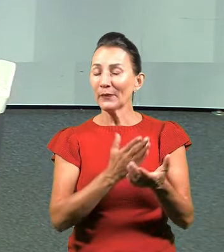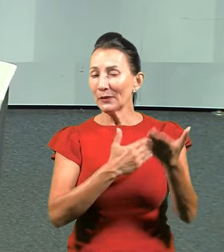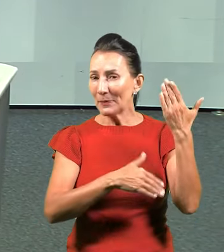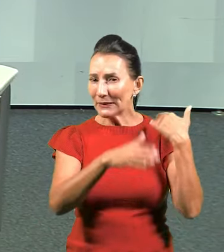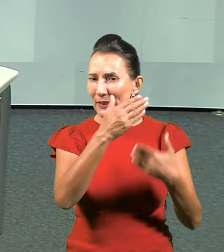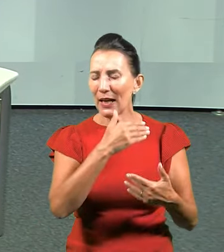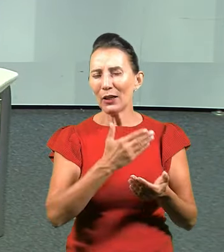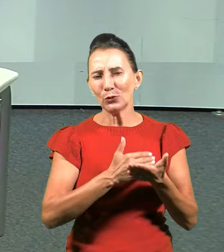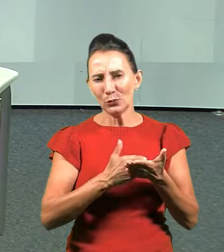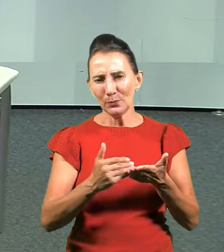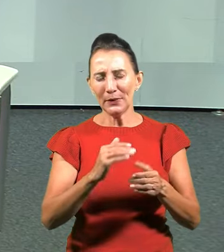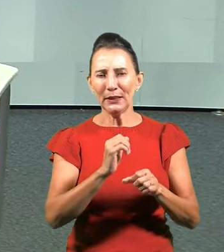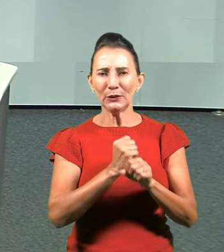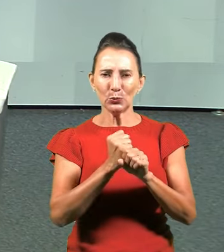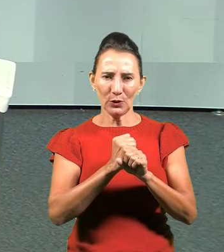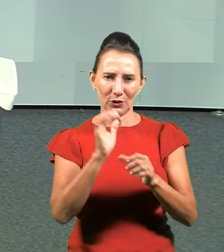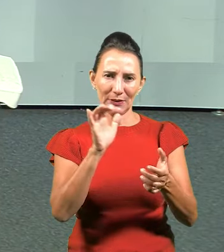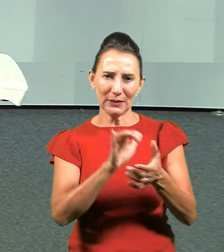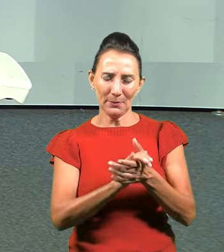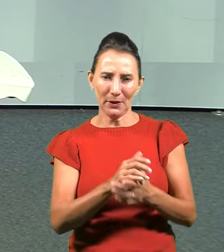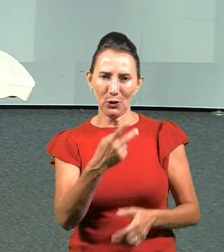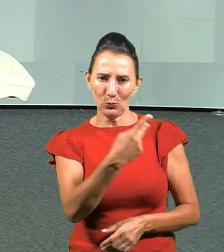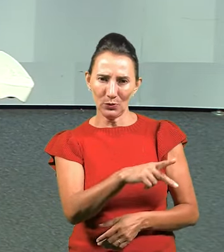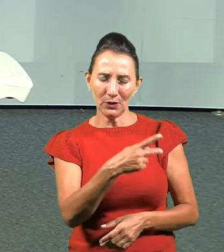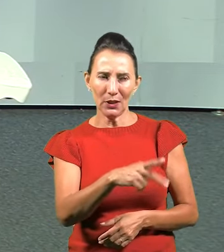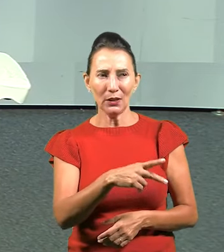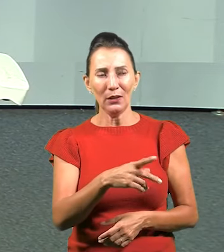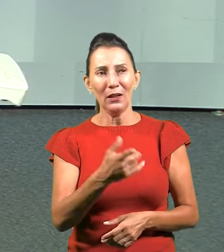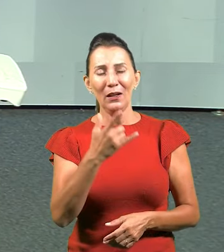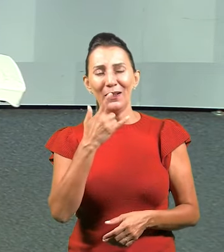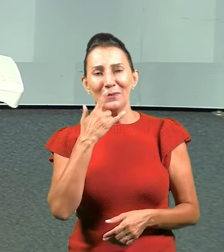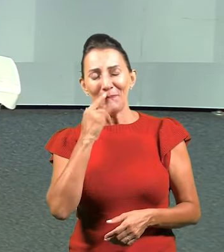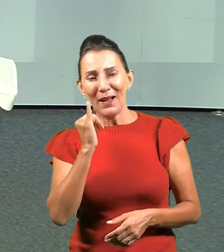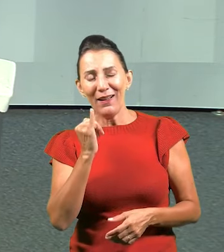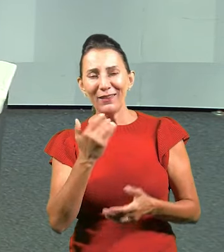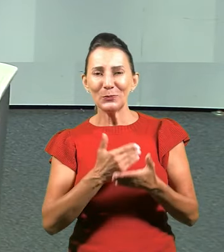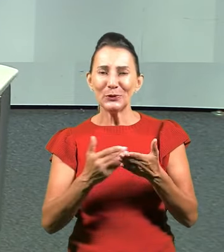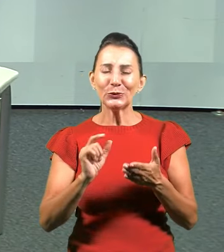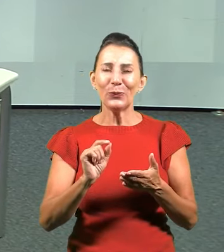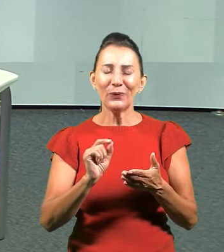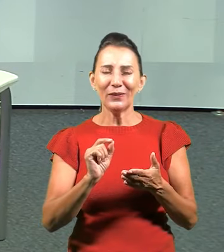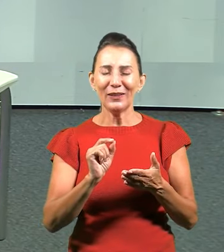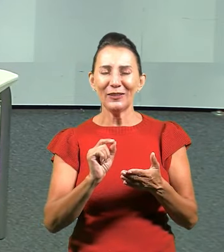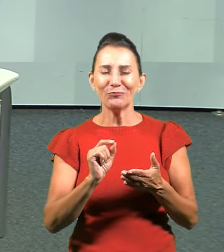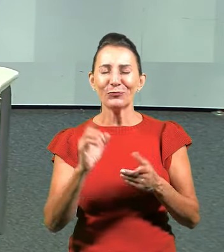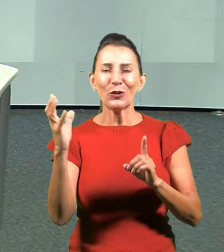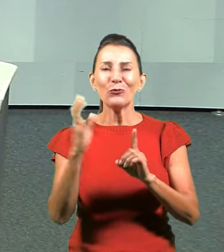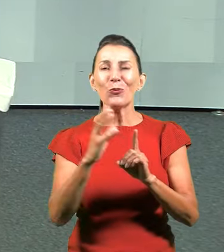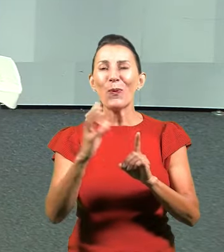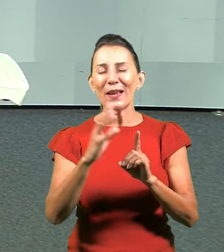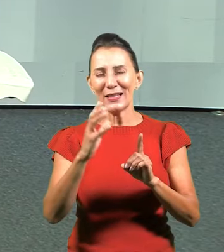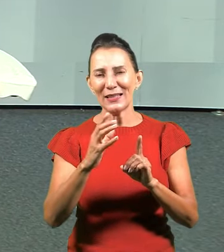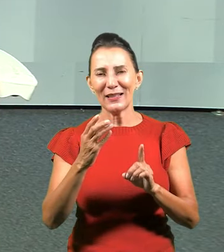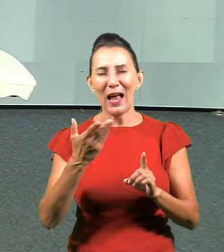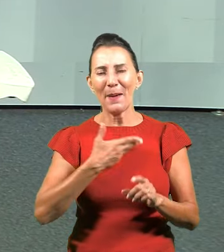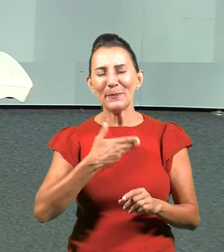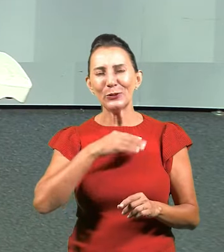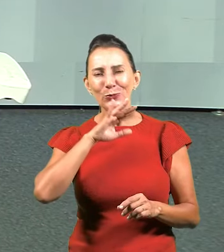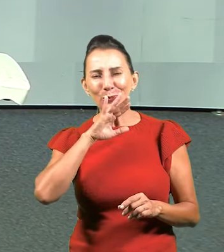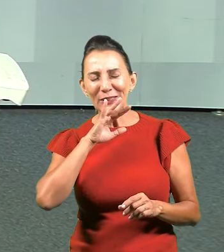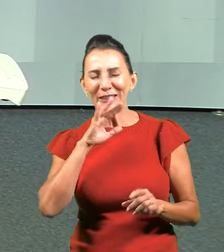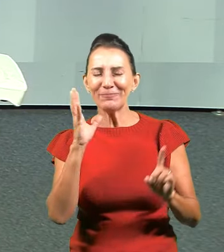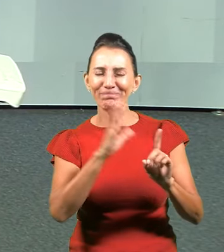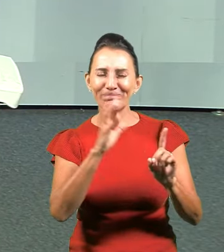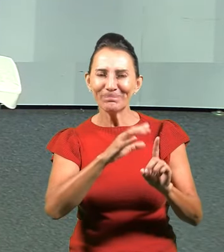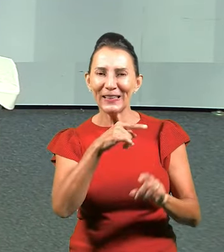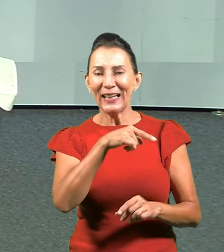casamento deles, meu pai, com má influência de amizade, começou a beber. E bebeu muito nessa época. Foi uma época bem difícil